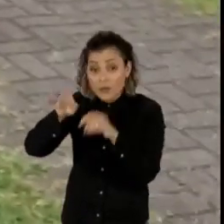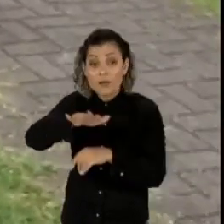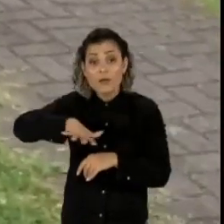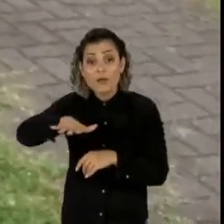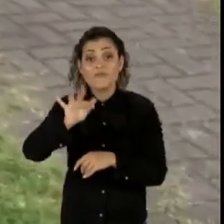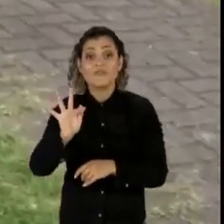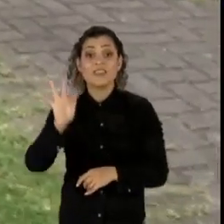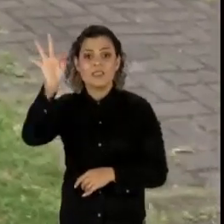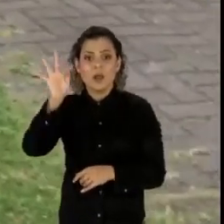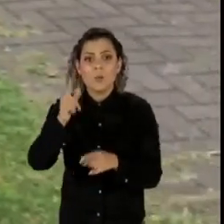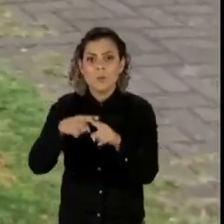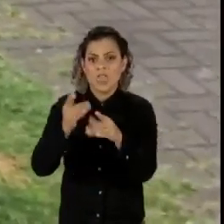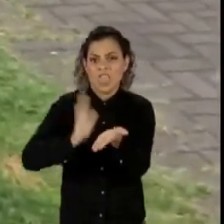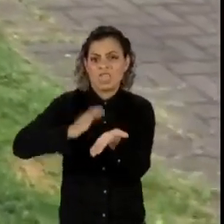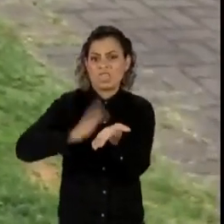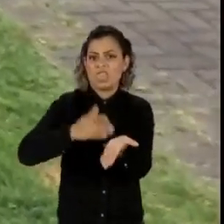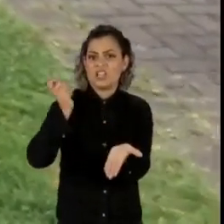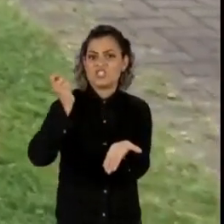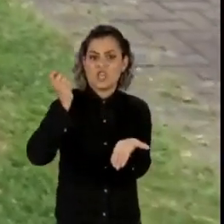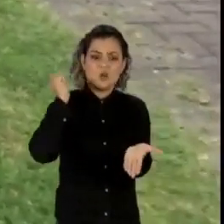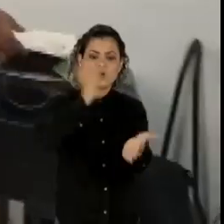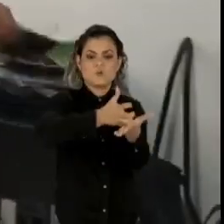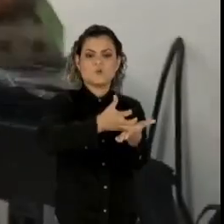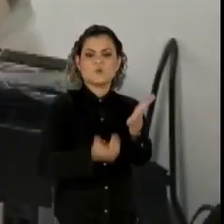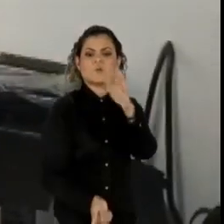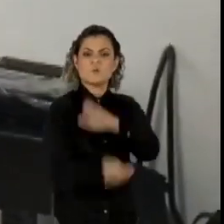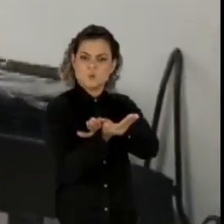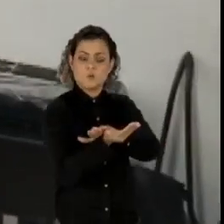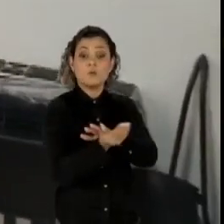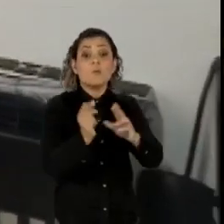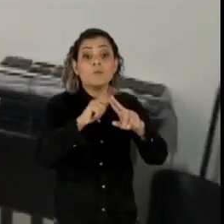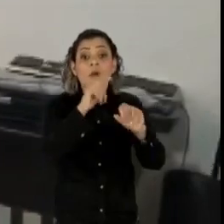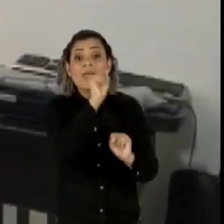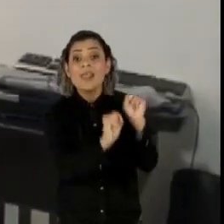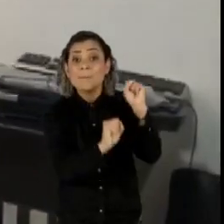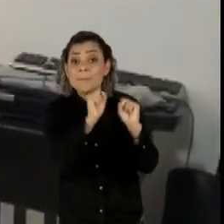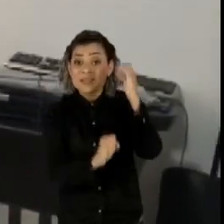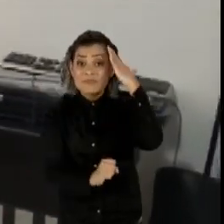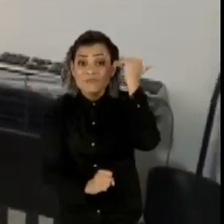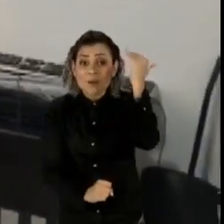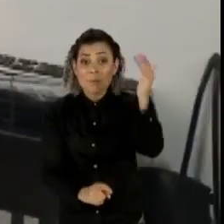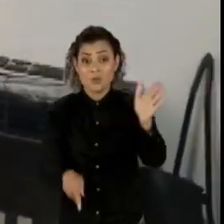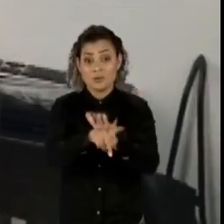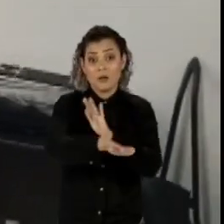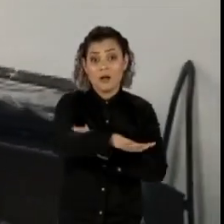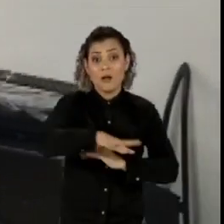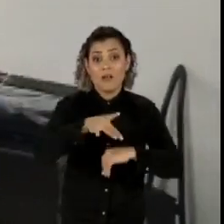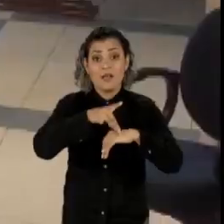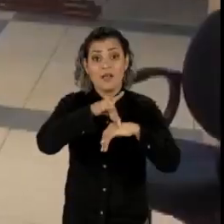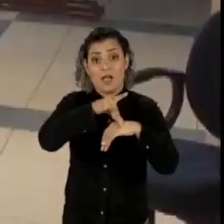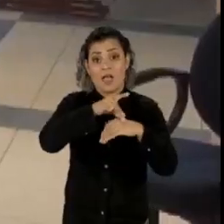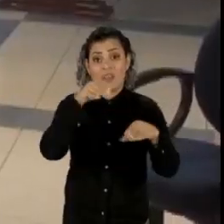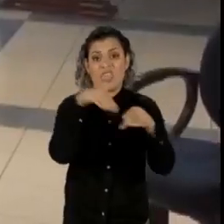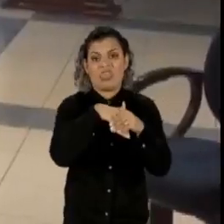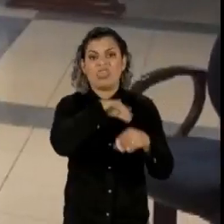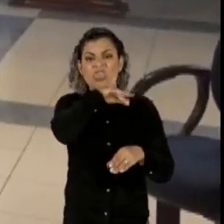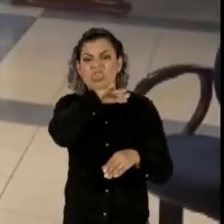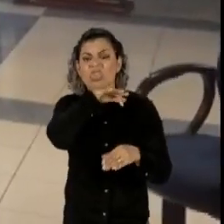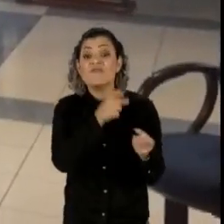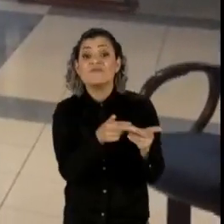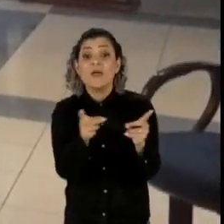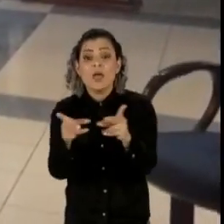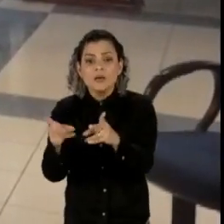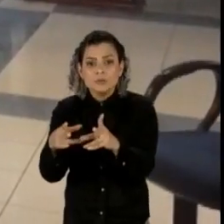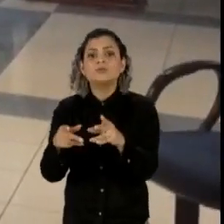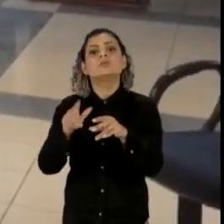eles teriam recebido propinas para atuar em benefício de uma grande empresa da área de alimentação segundo a polícia federal a empresa colaborou com a